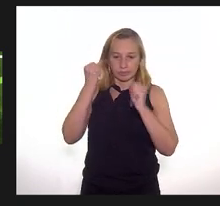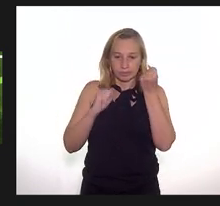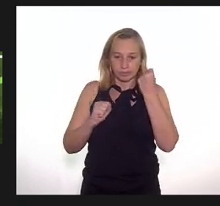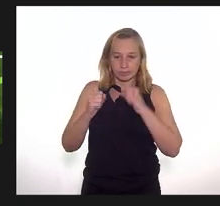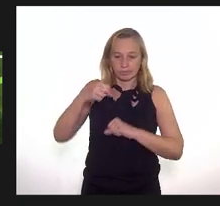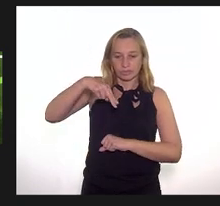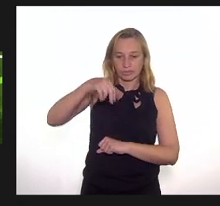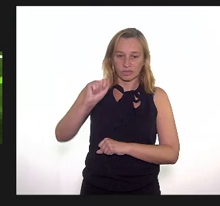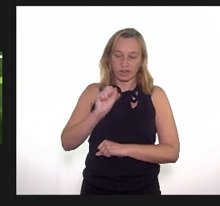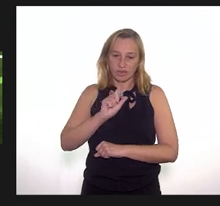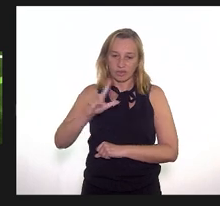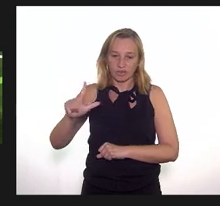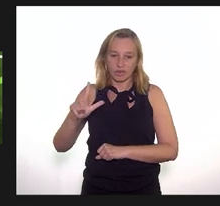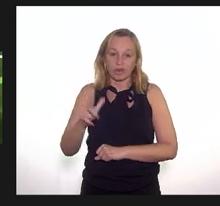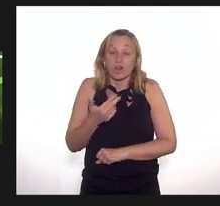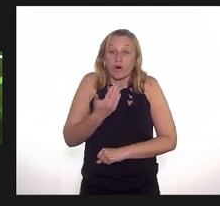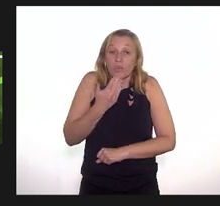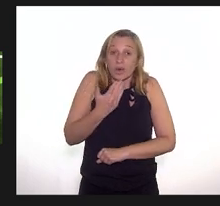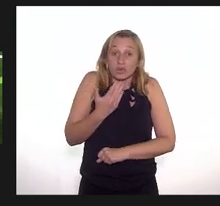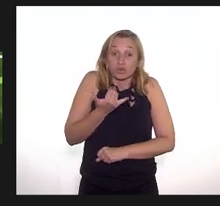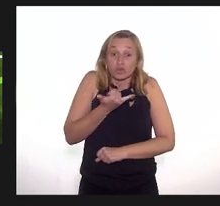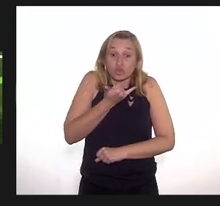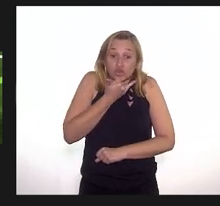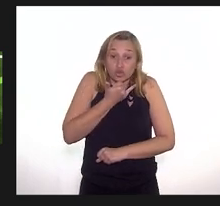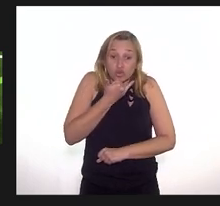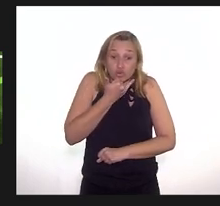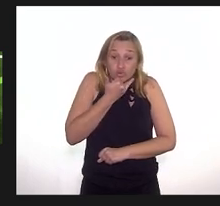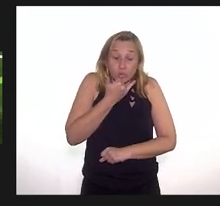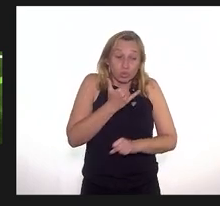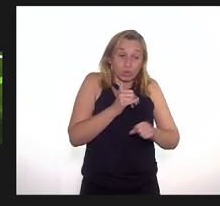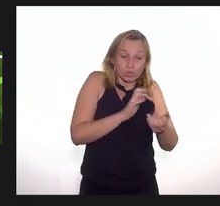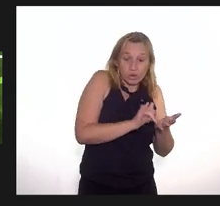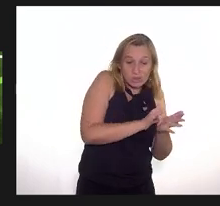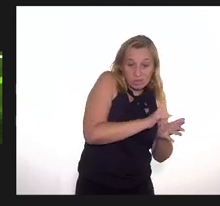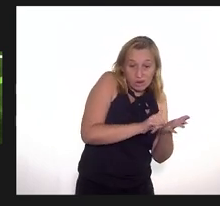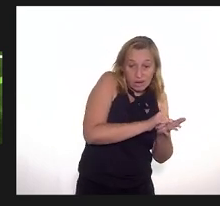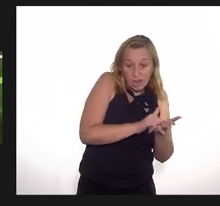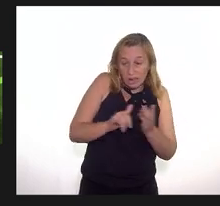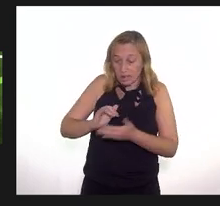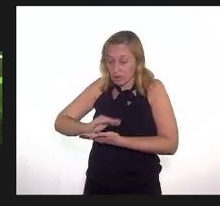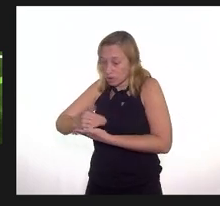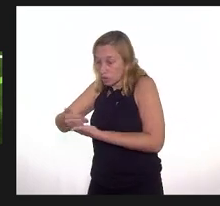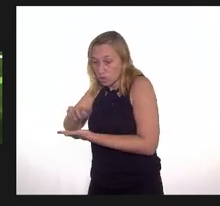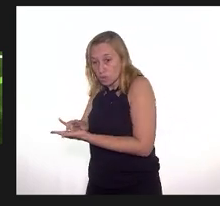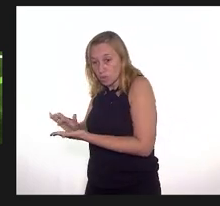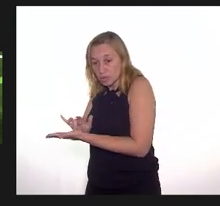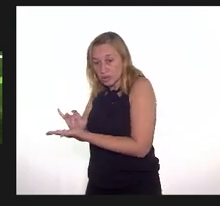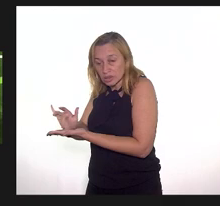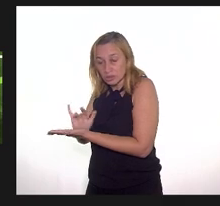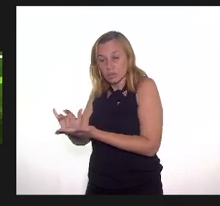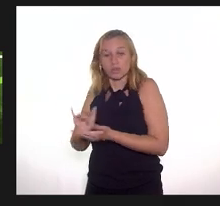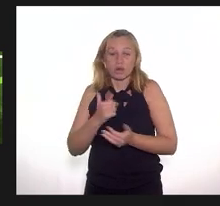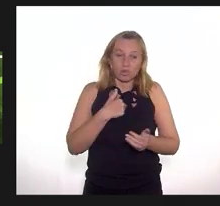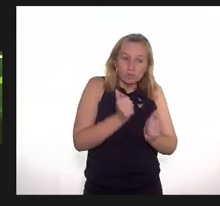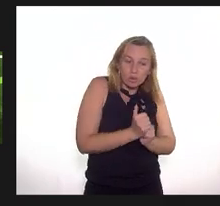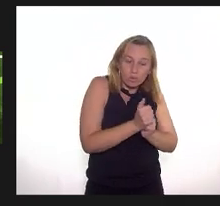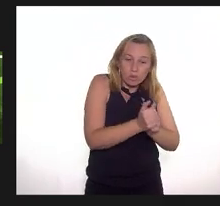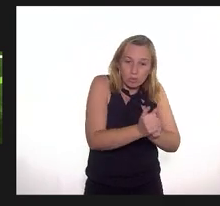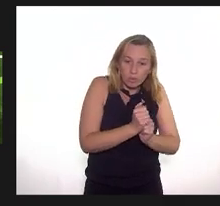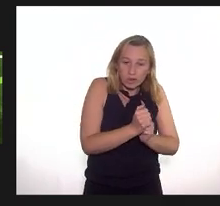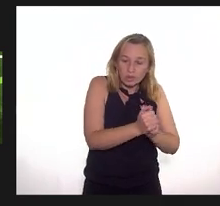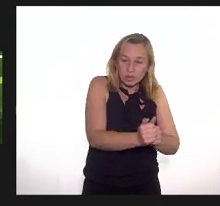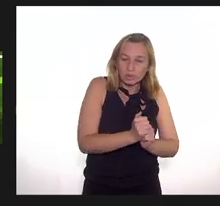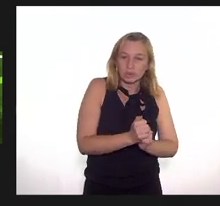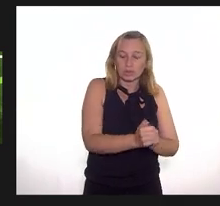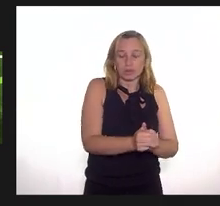desculpas, aqui eu estou no celular e aqui eu estou no computador. Mas eu venho acompanhando e de forma